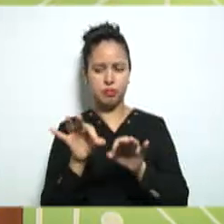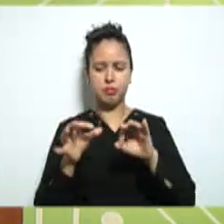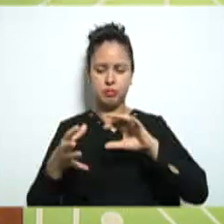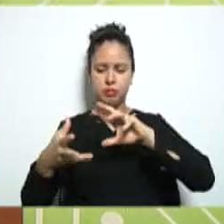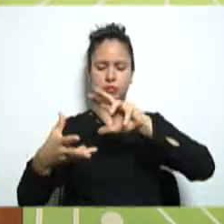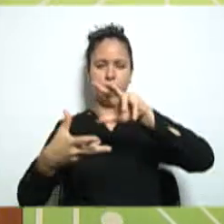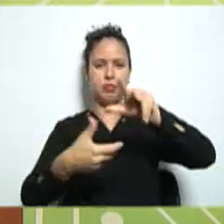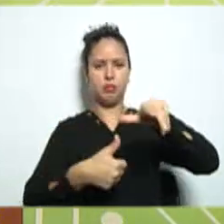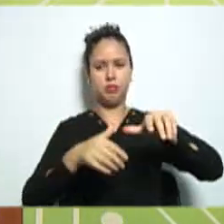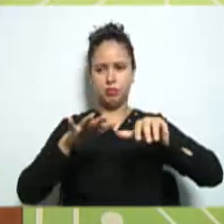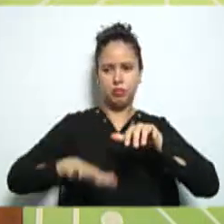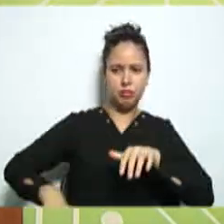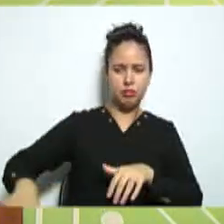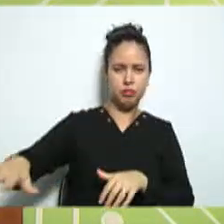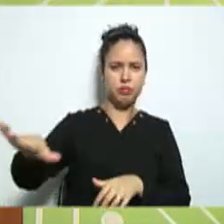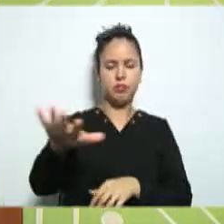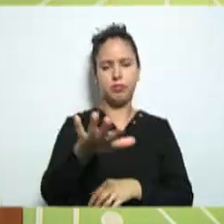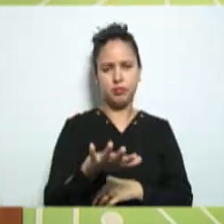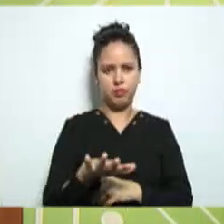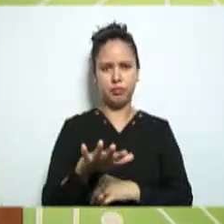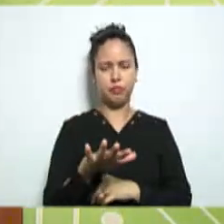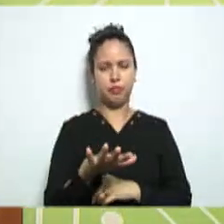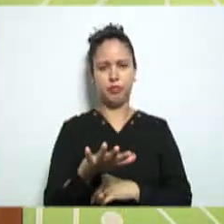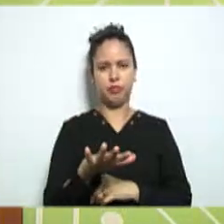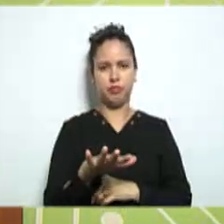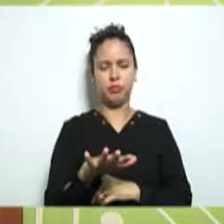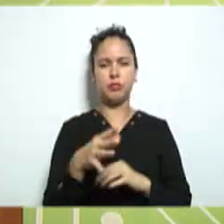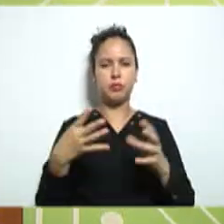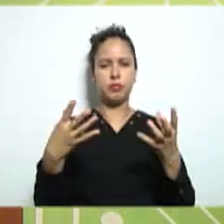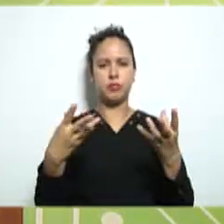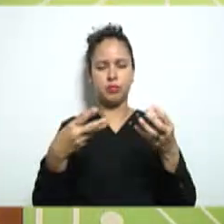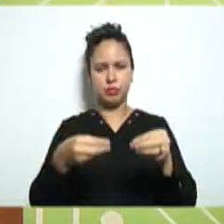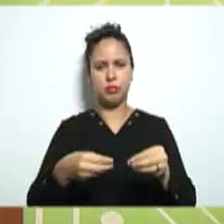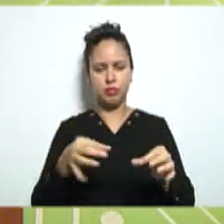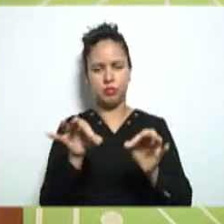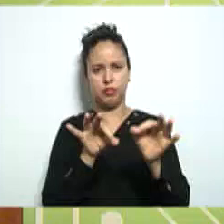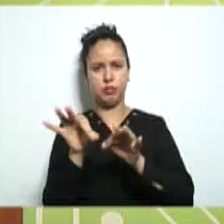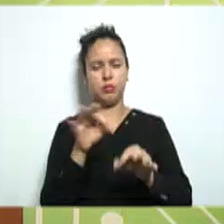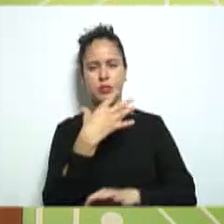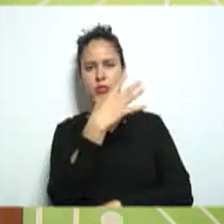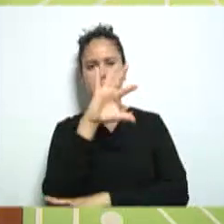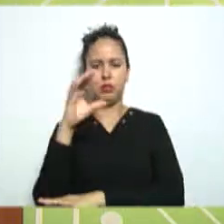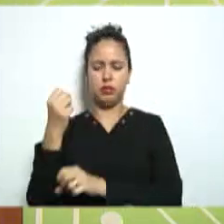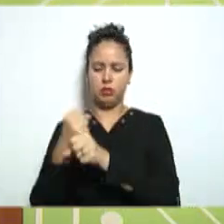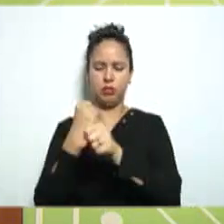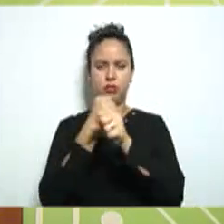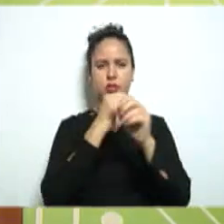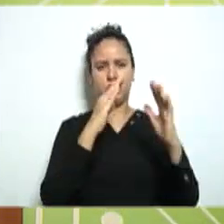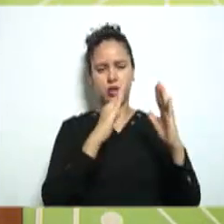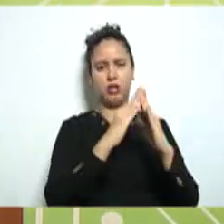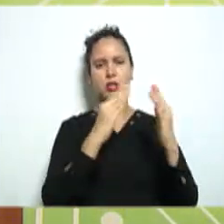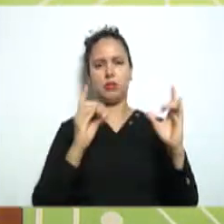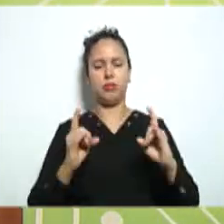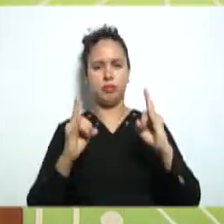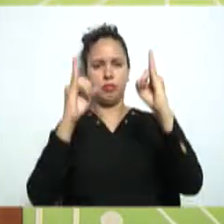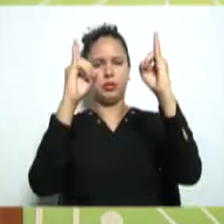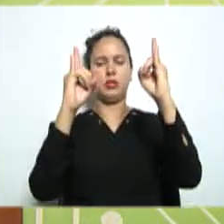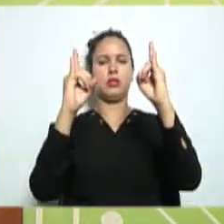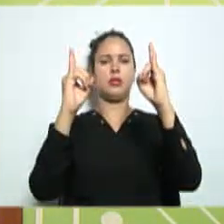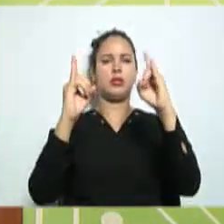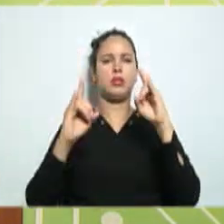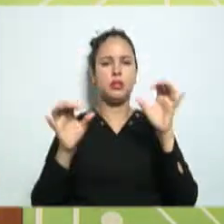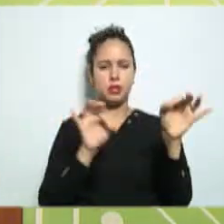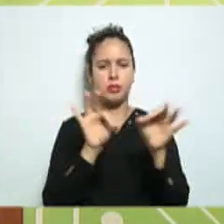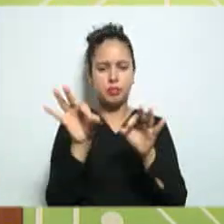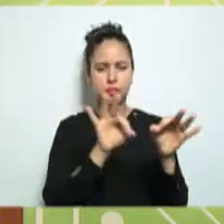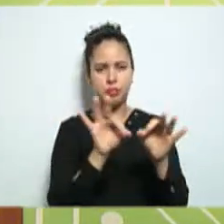mundo externo, organizar o meio físico, organizar a natureza, construir casas, construir prédios, organizar